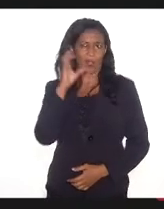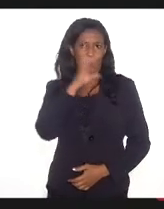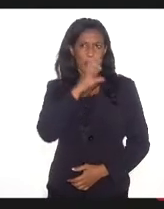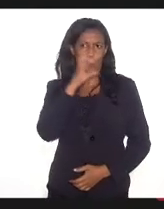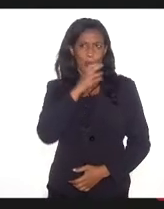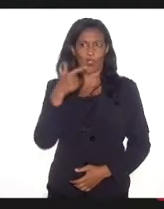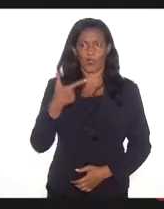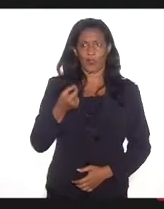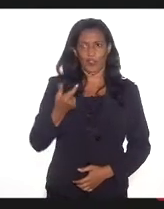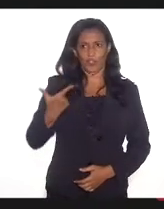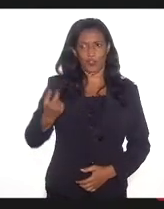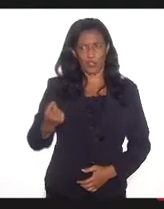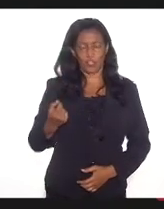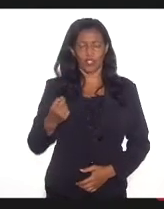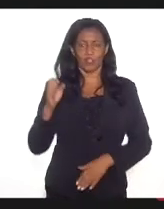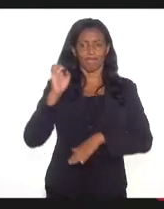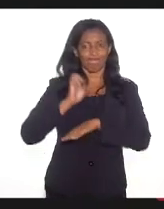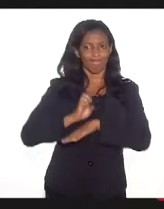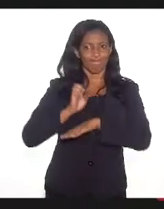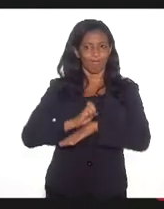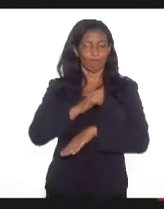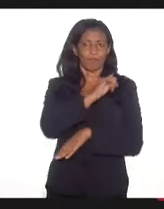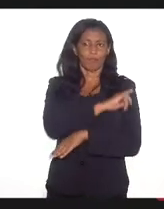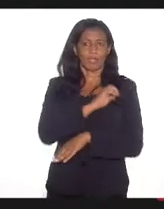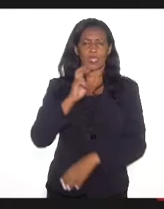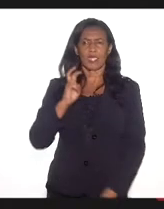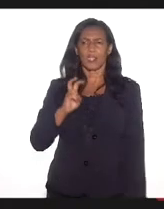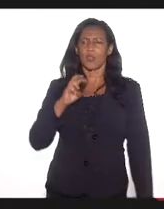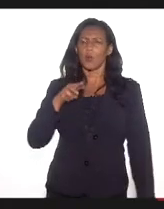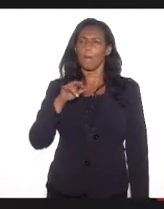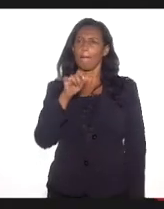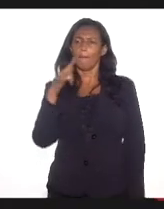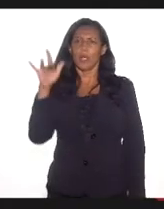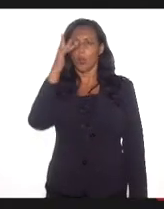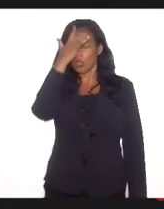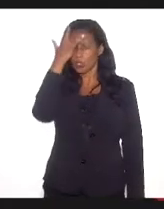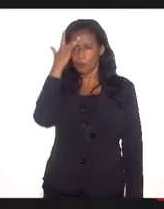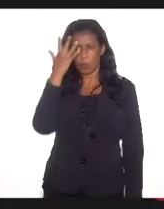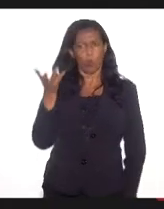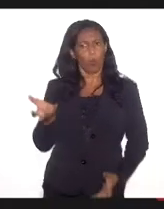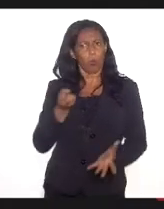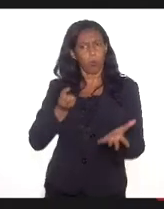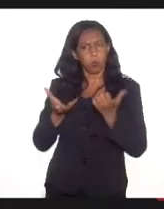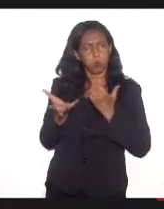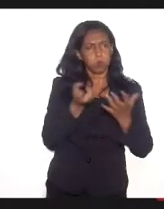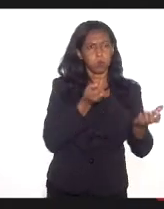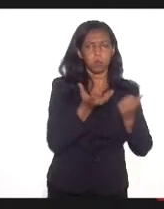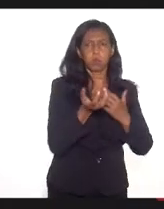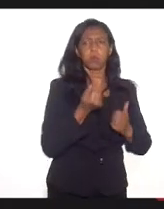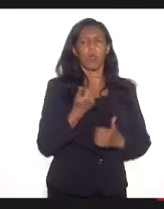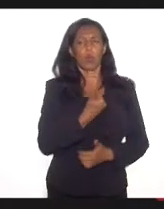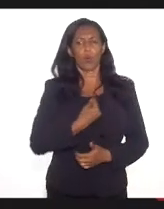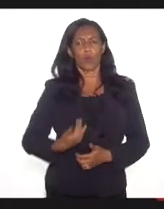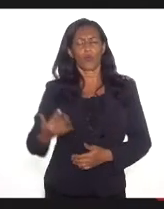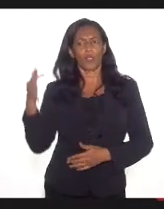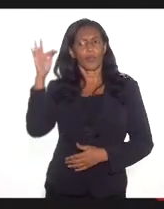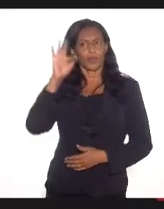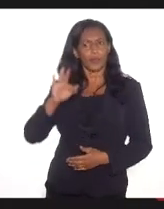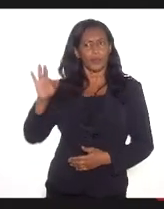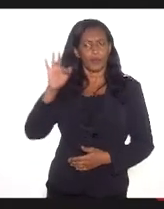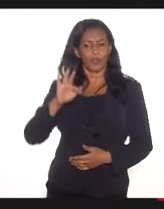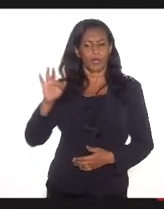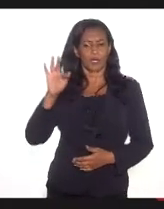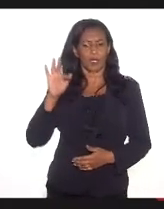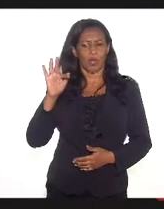no estado do Rio de Janeiro mais de 5 milhões de pessoas se beneficiaram é um programa que o governo federal queria e o